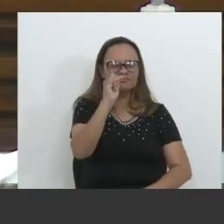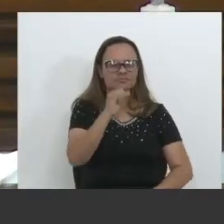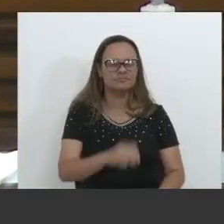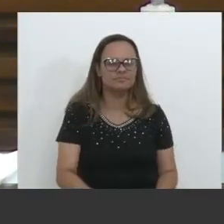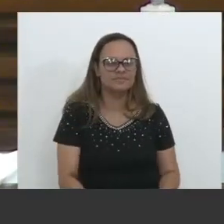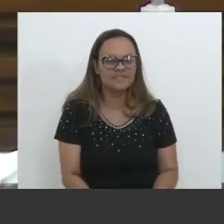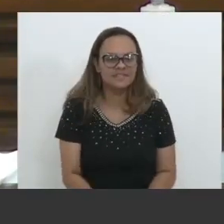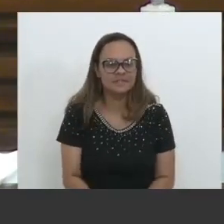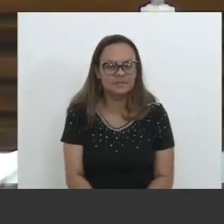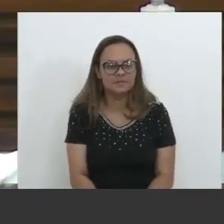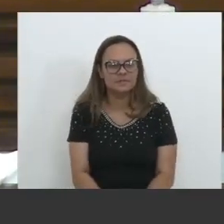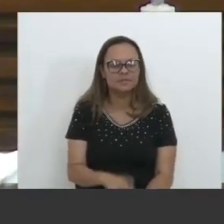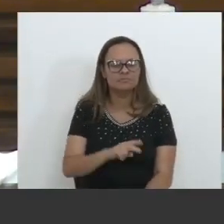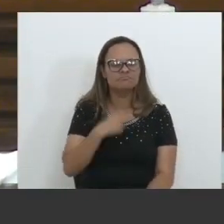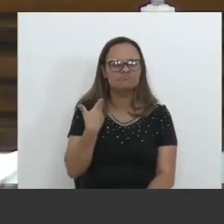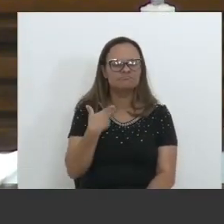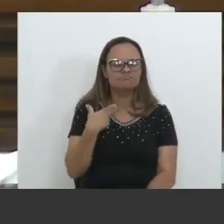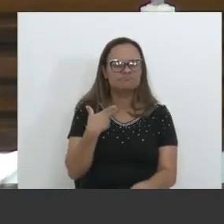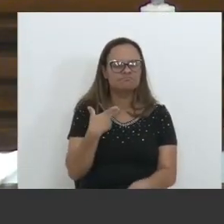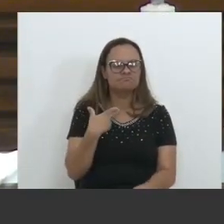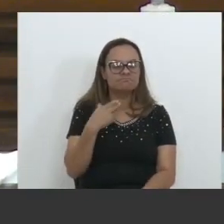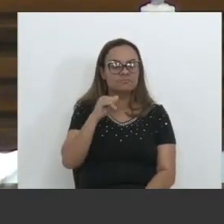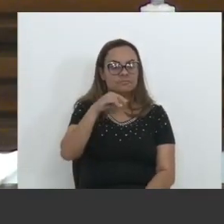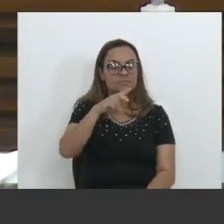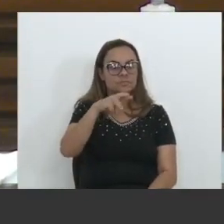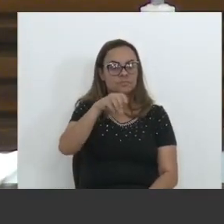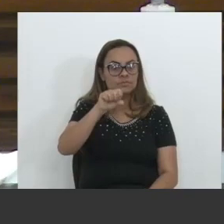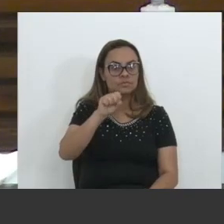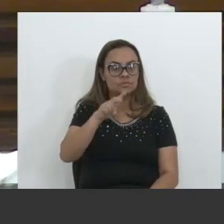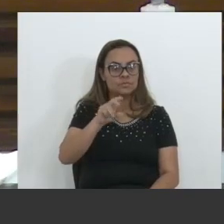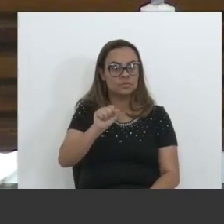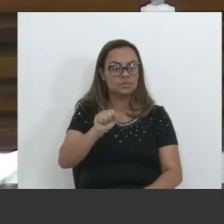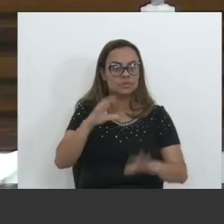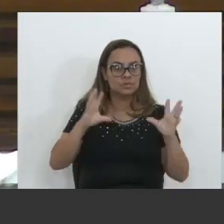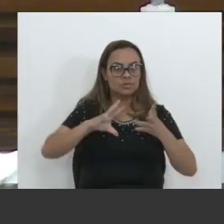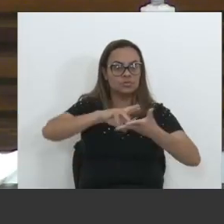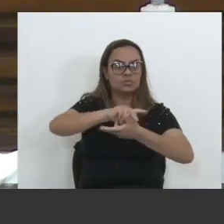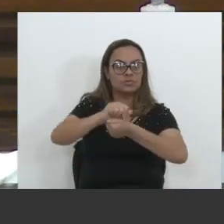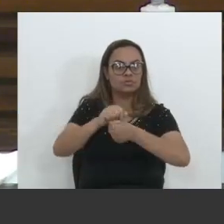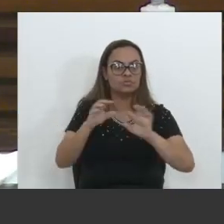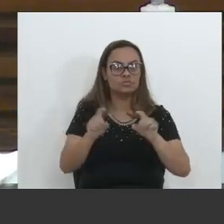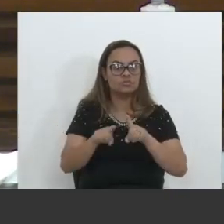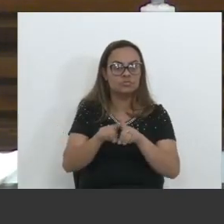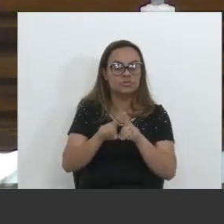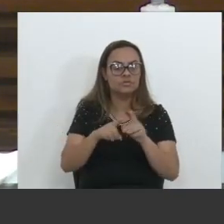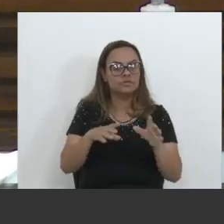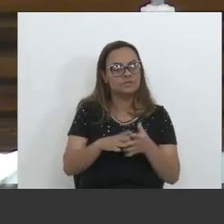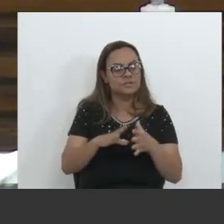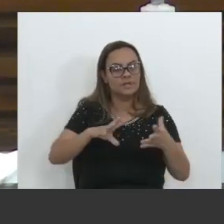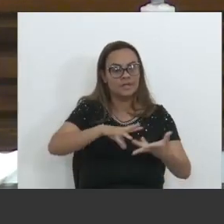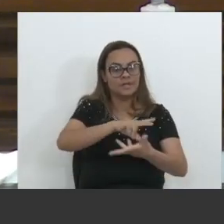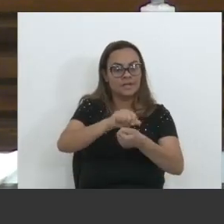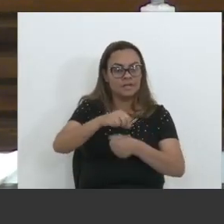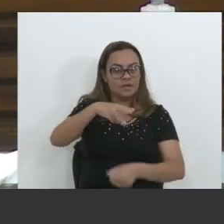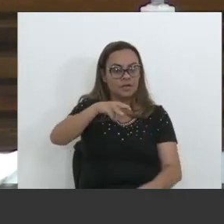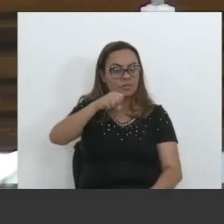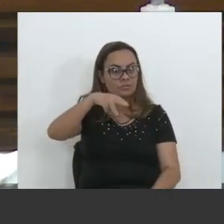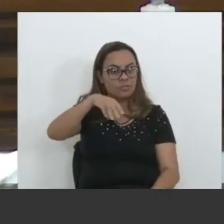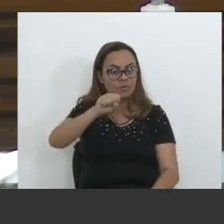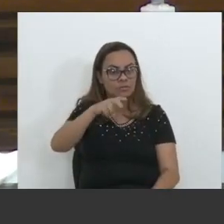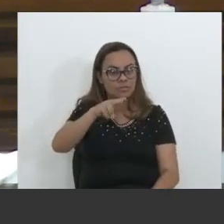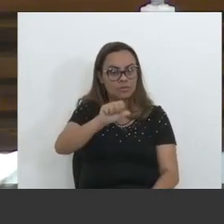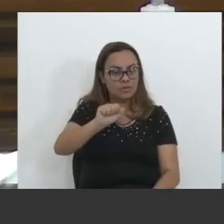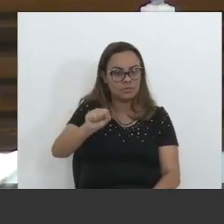após a morte dos Mamonas o Guarulho ficou conhecido no mundo inteiro como a terra dos Mamonas ficamos conhecidos no mundo